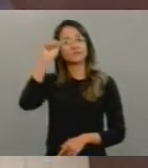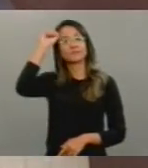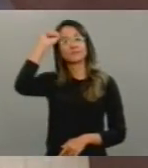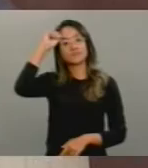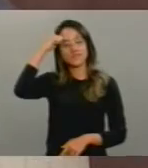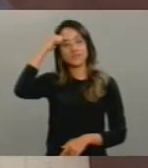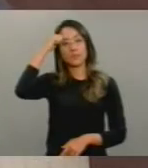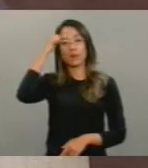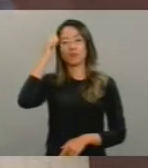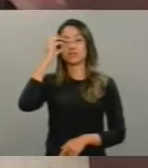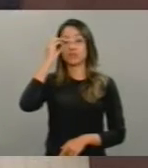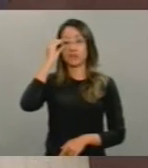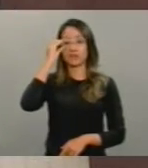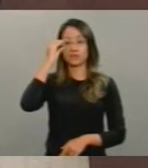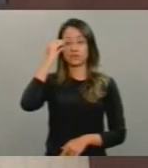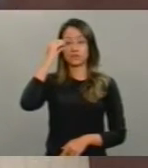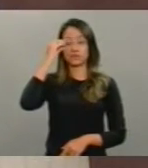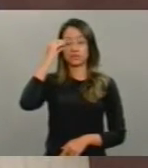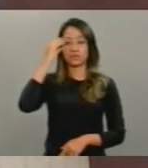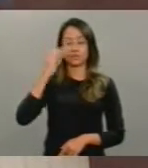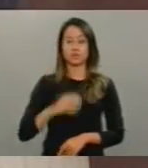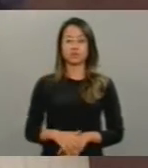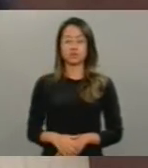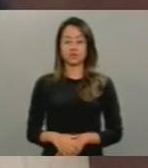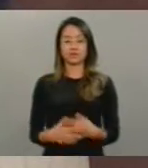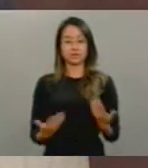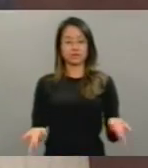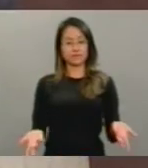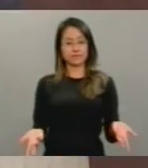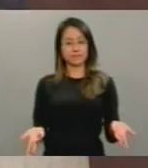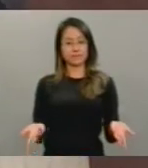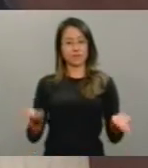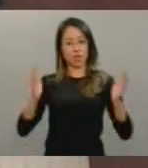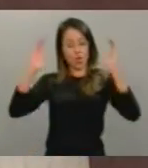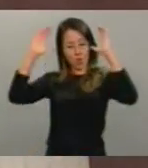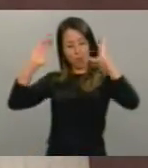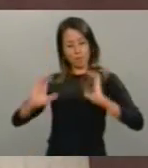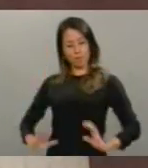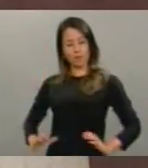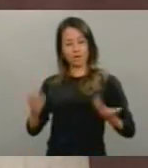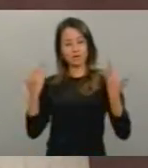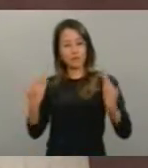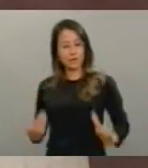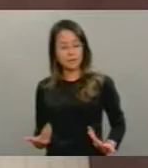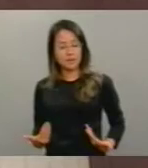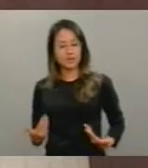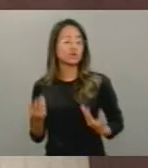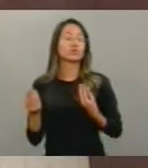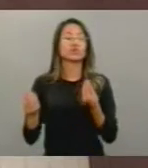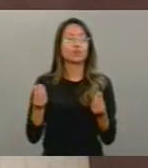mulheres brancas. O comportamento, nas últimas 3 décadas, tem